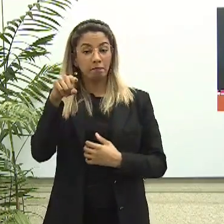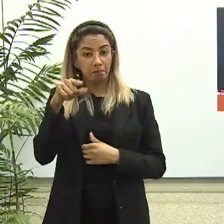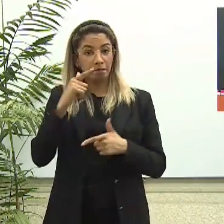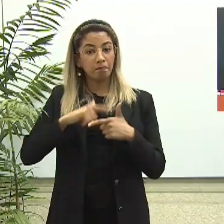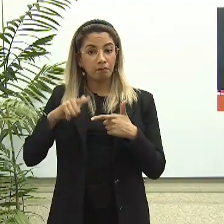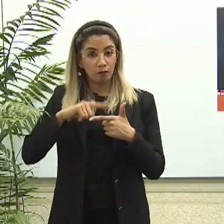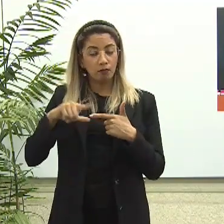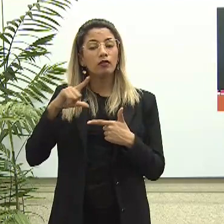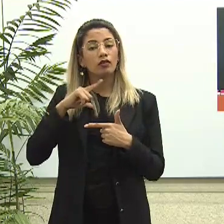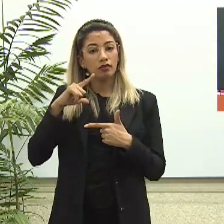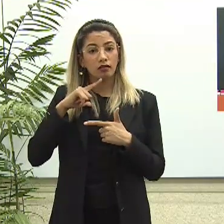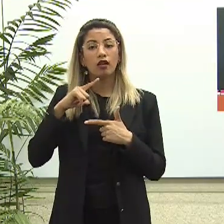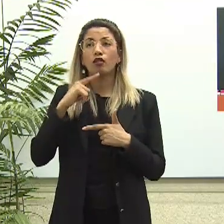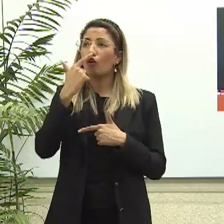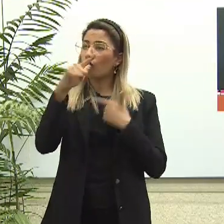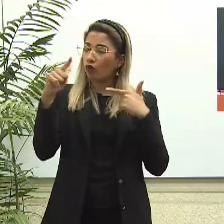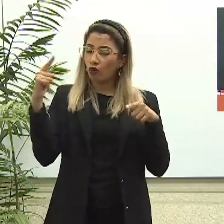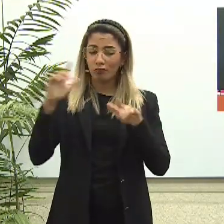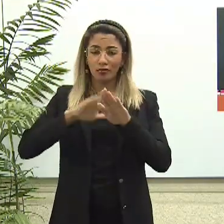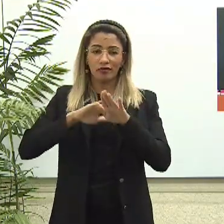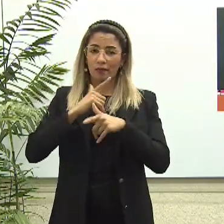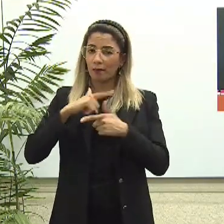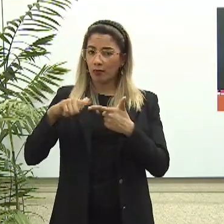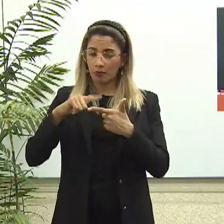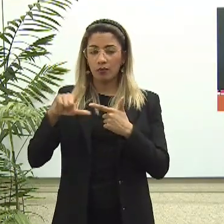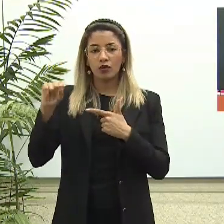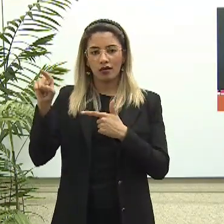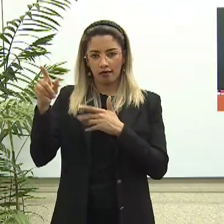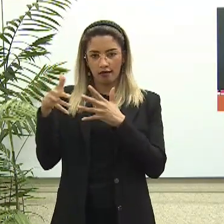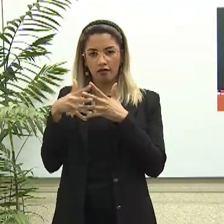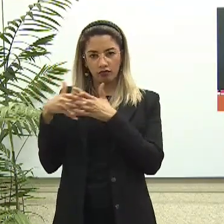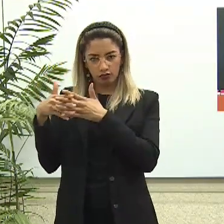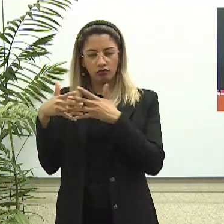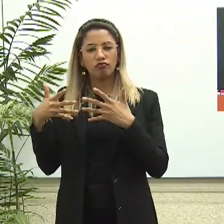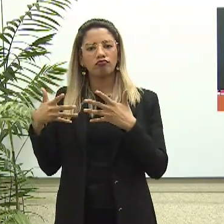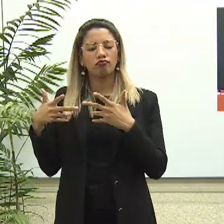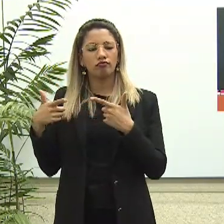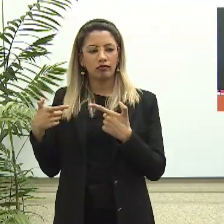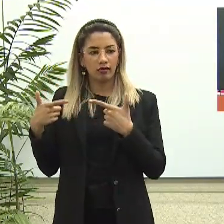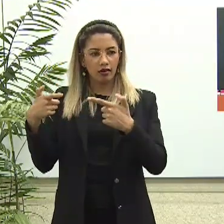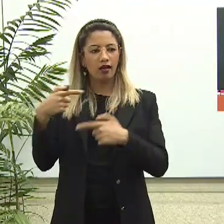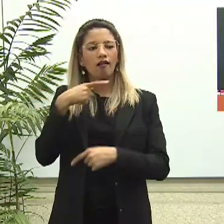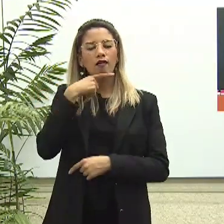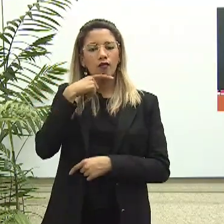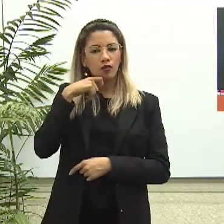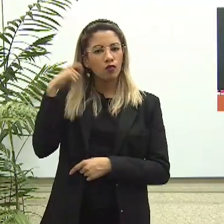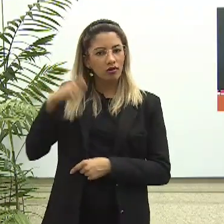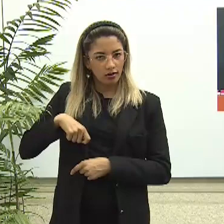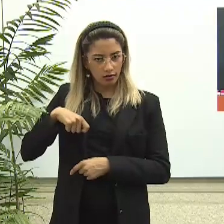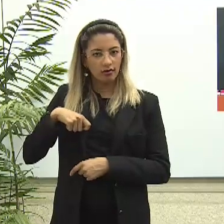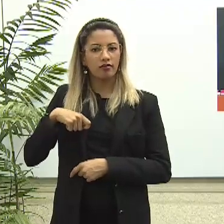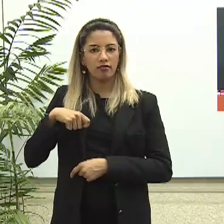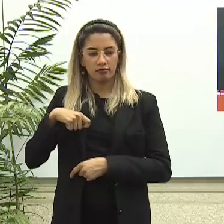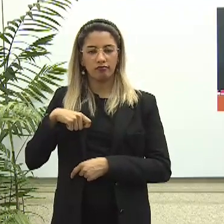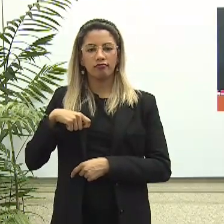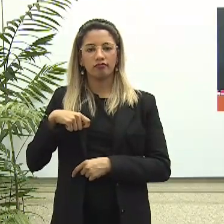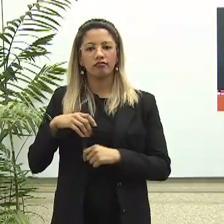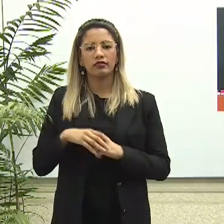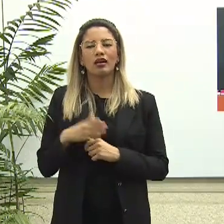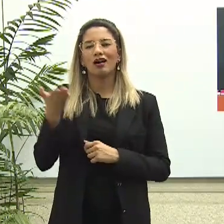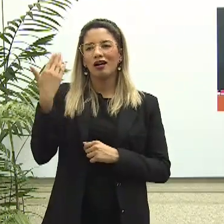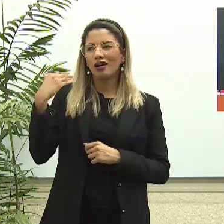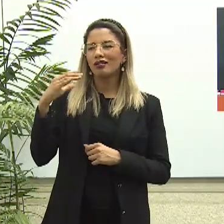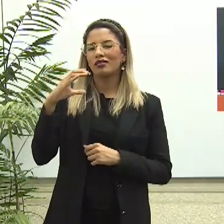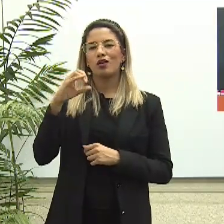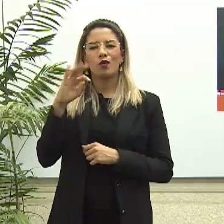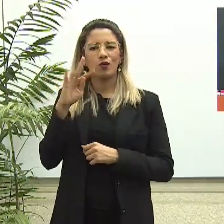abre novas questões uma del da da guerra dos Estados Unidos na Ucrânia né que agora é também uma guerra da Ucrânia mas antes era uma guerra da utan contra a